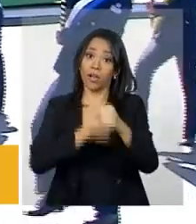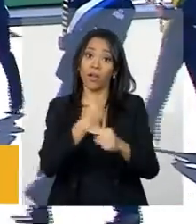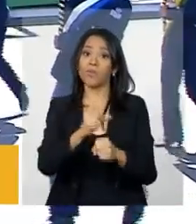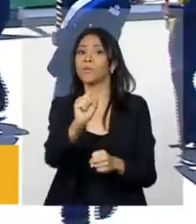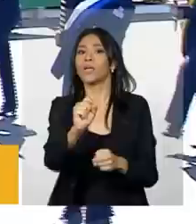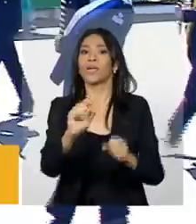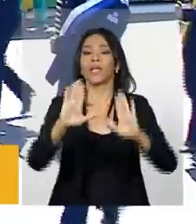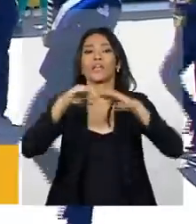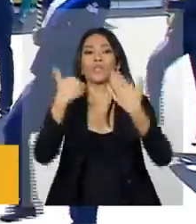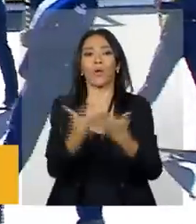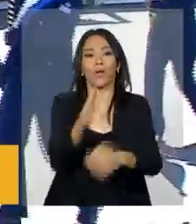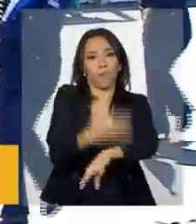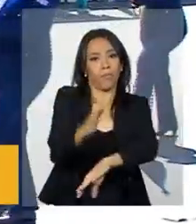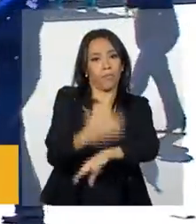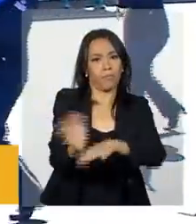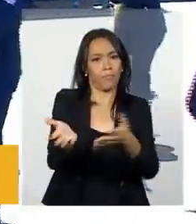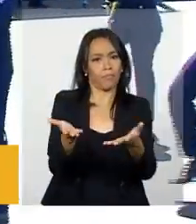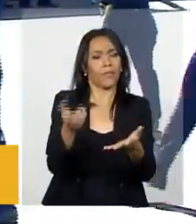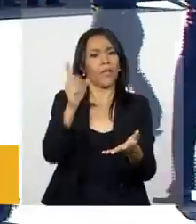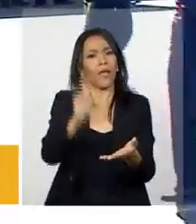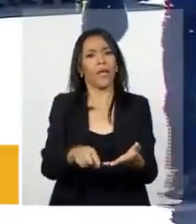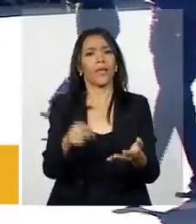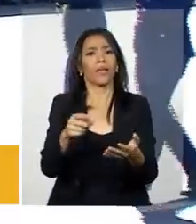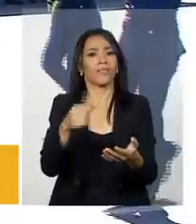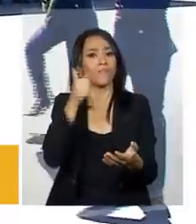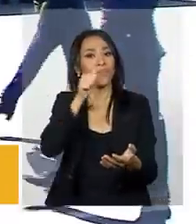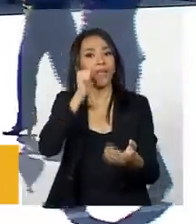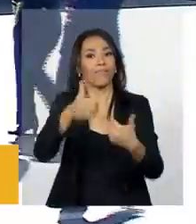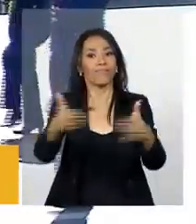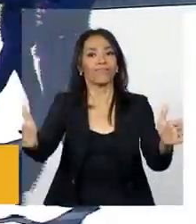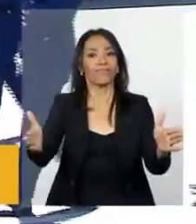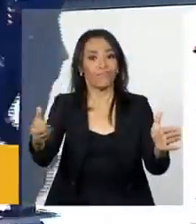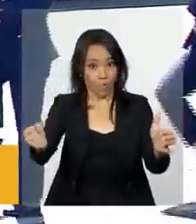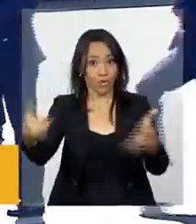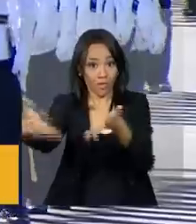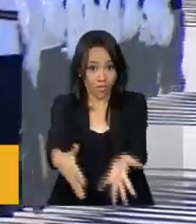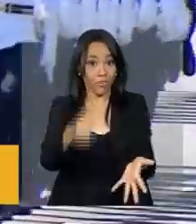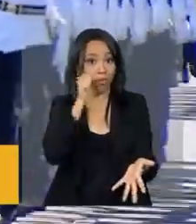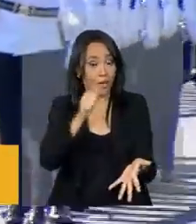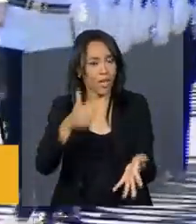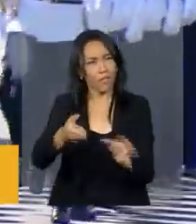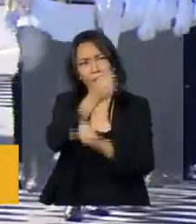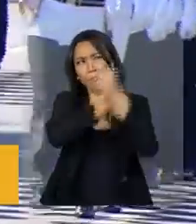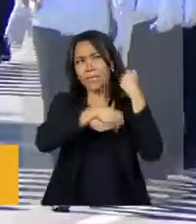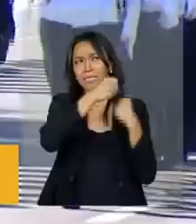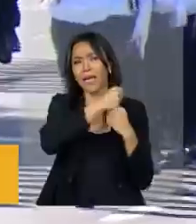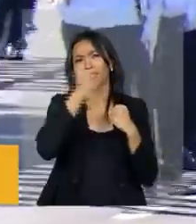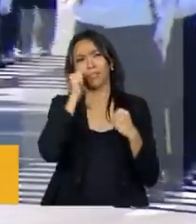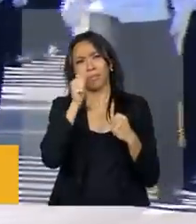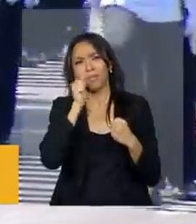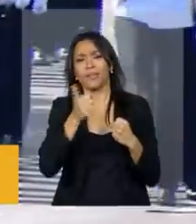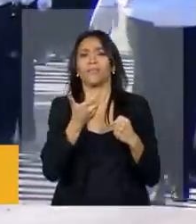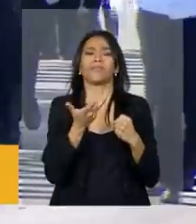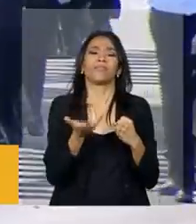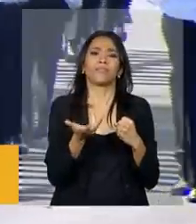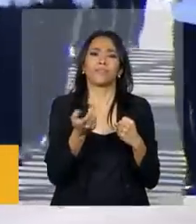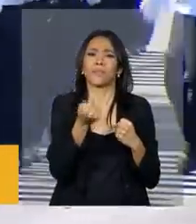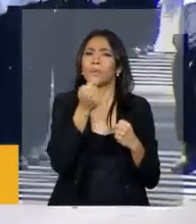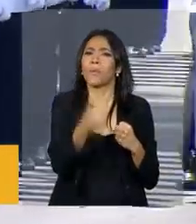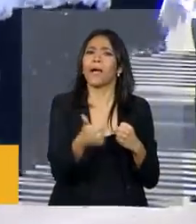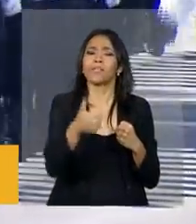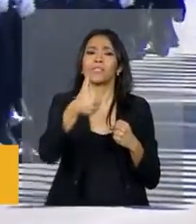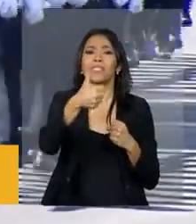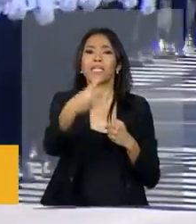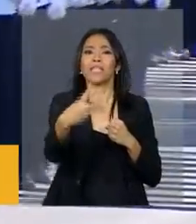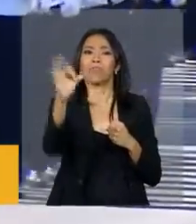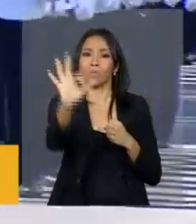escola preparatória de cadetes do ar abriu para o sexo feminino. Então as mulheres que no ano passado, elas agregavam quase